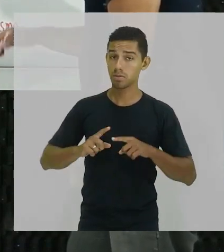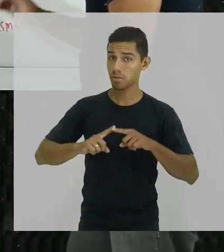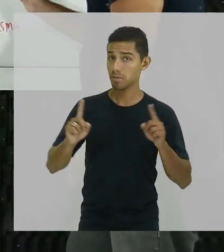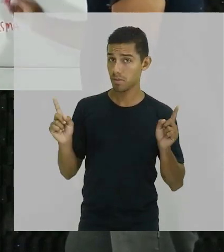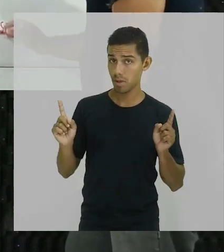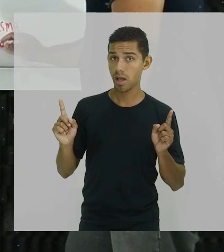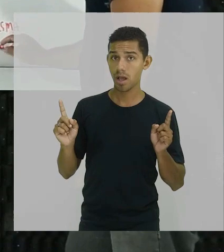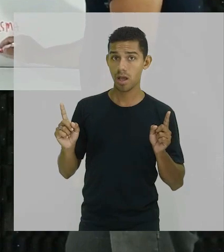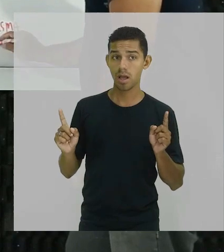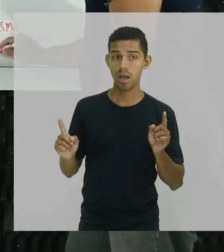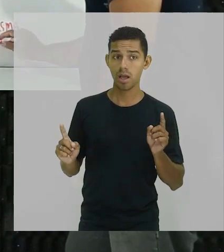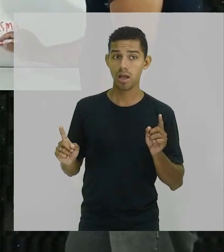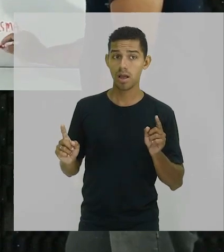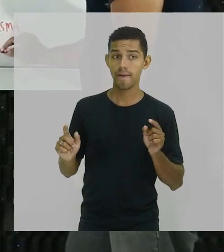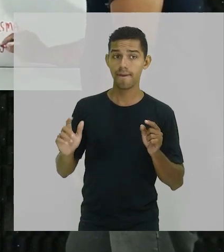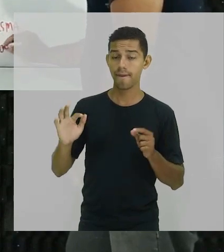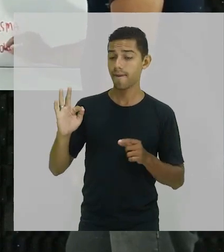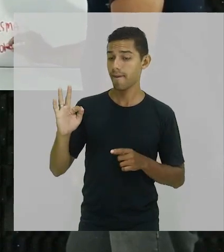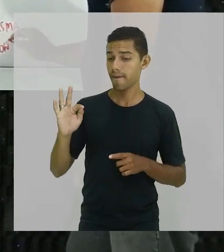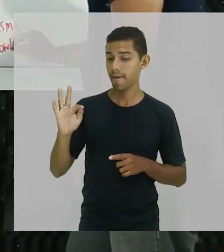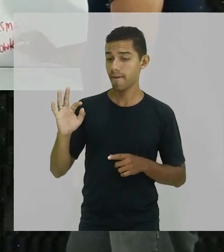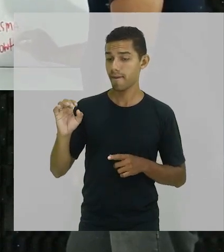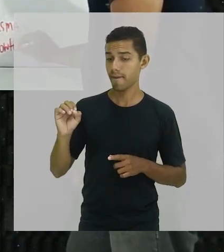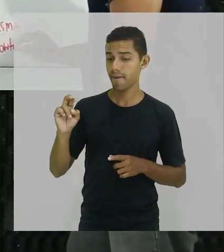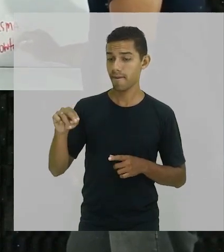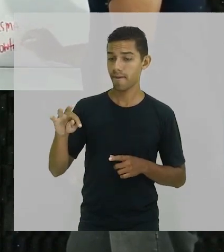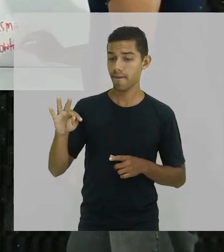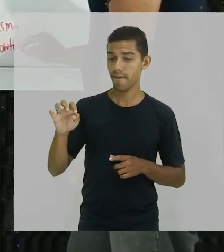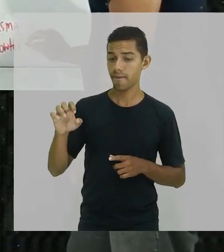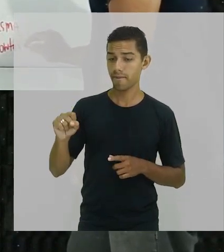mas, né, de fontes